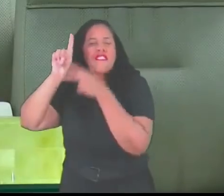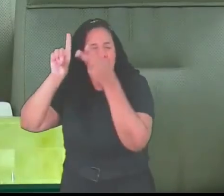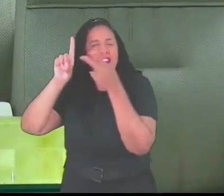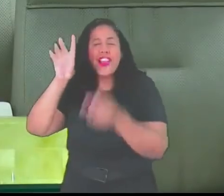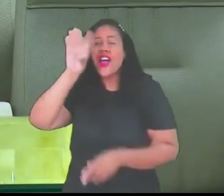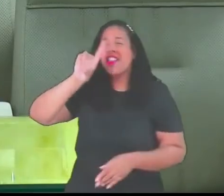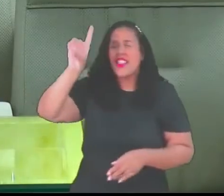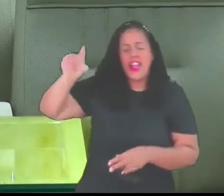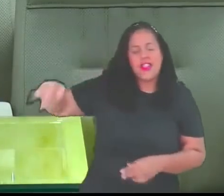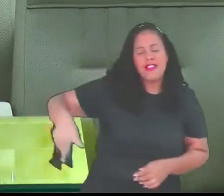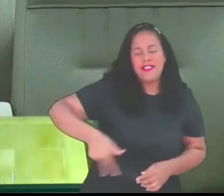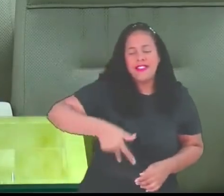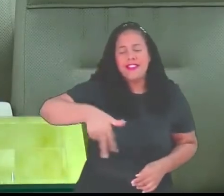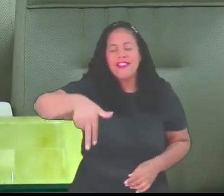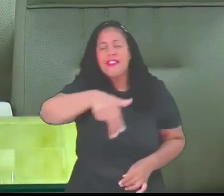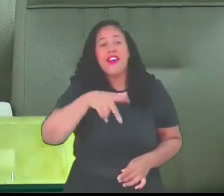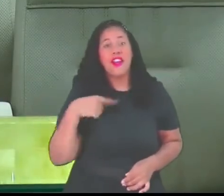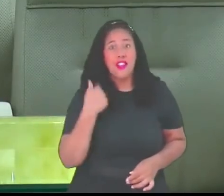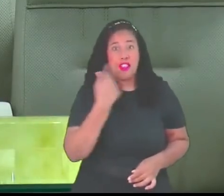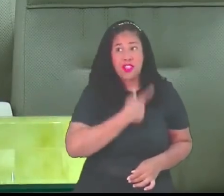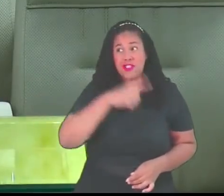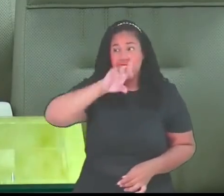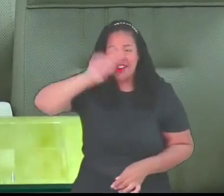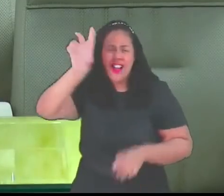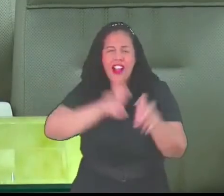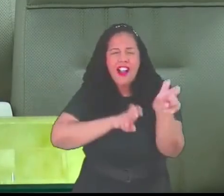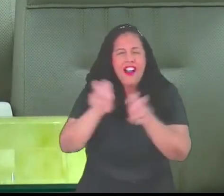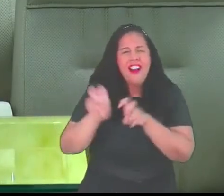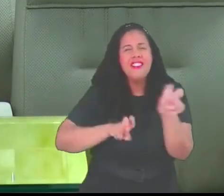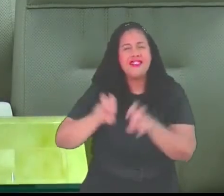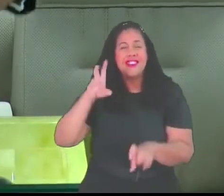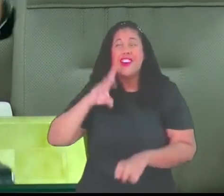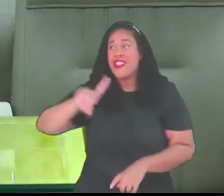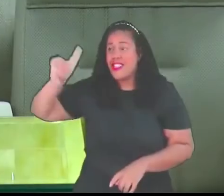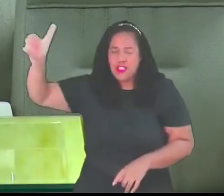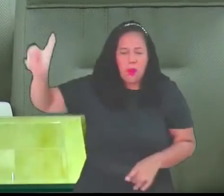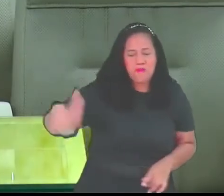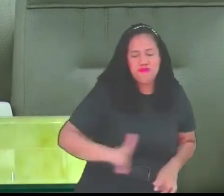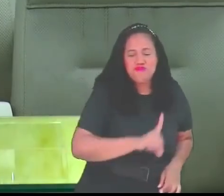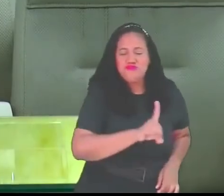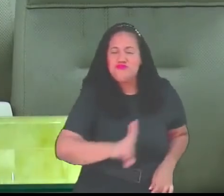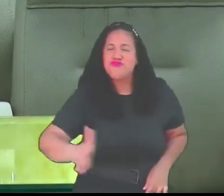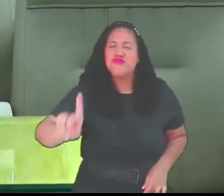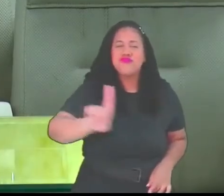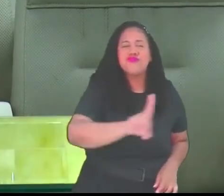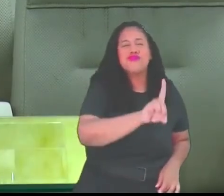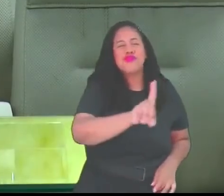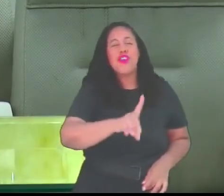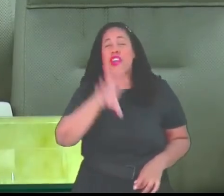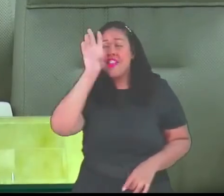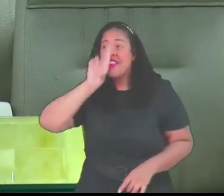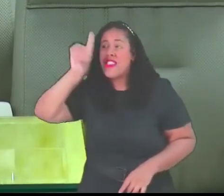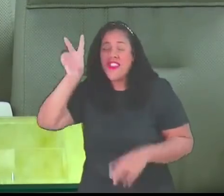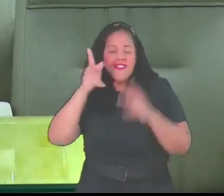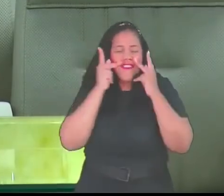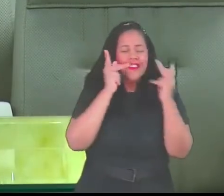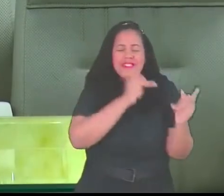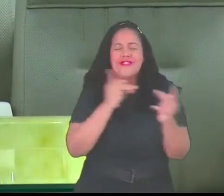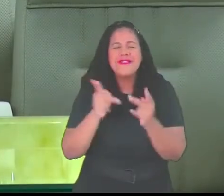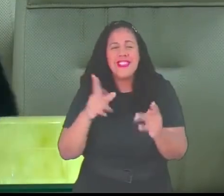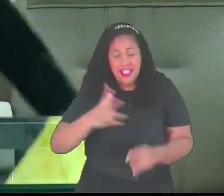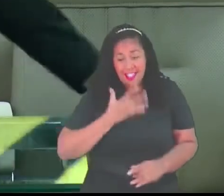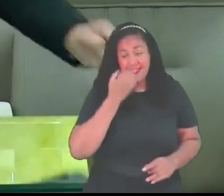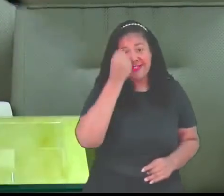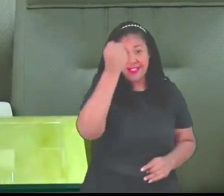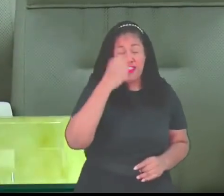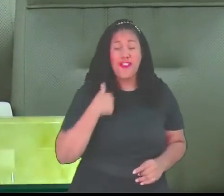nosso Deus anda. O nosso Deus age. O nosso Deus circula. O nosso Deus visita. O nosso Deus